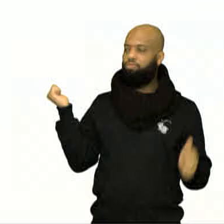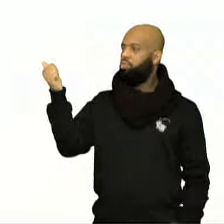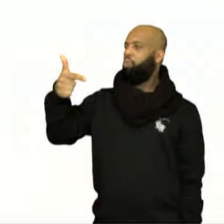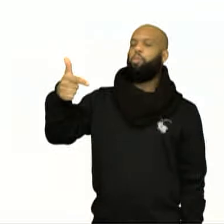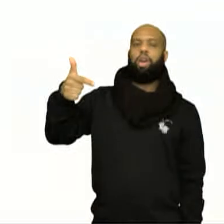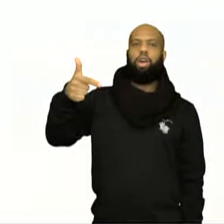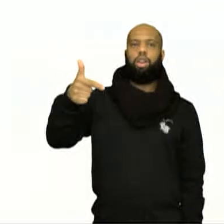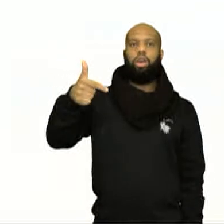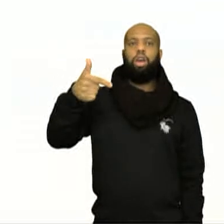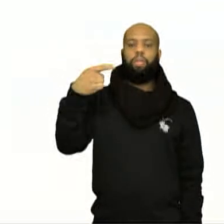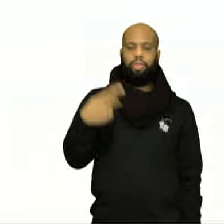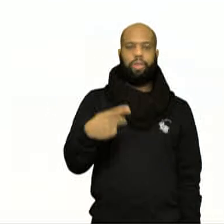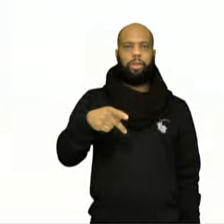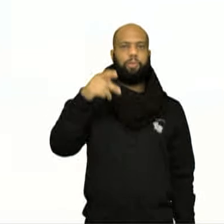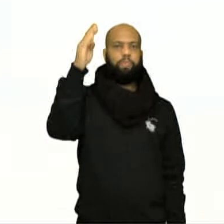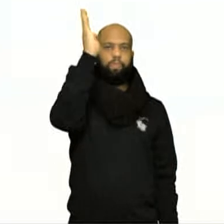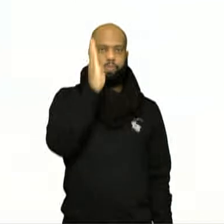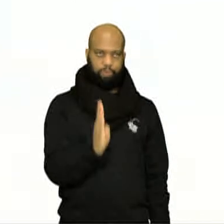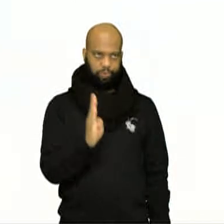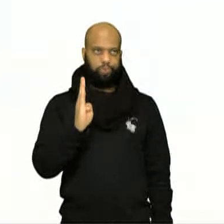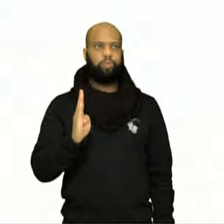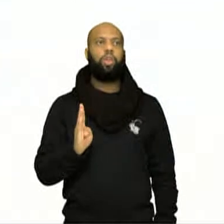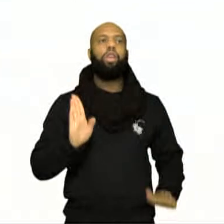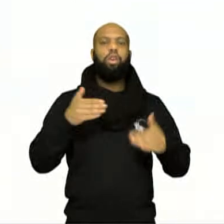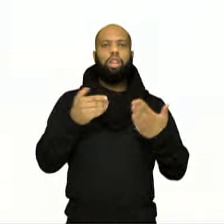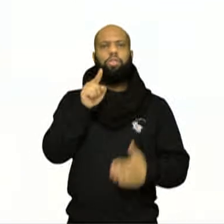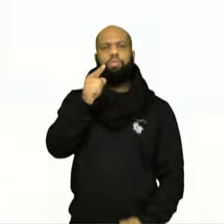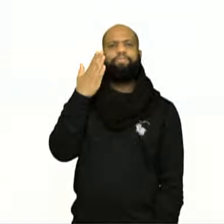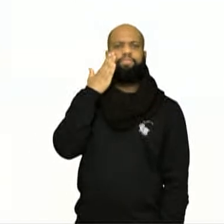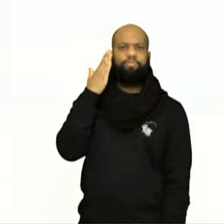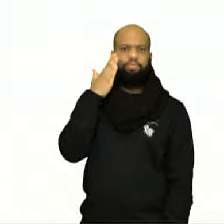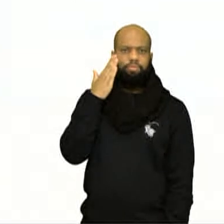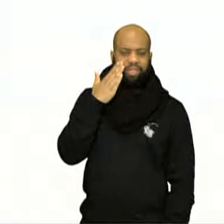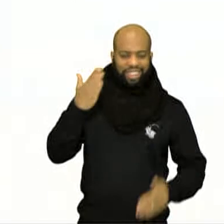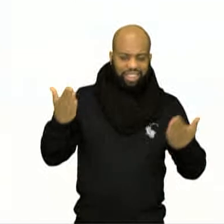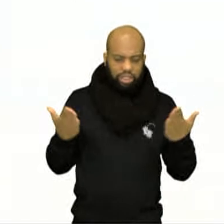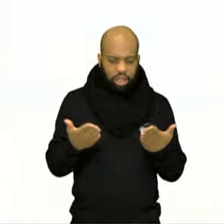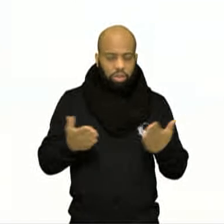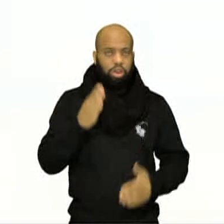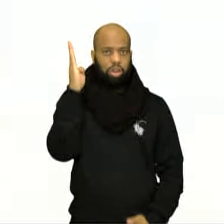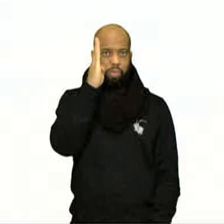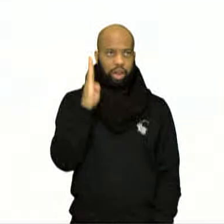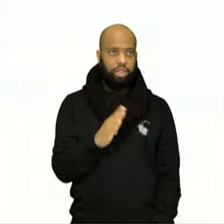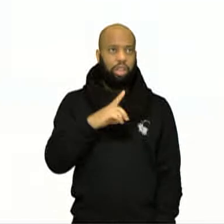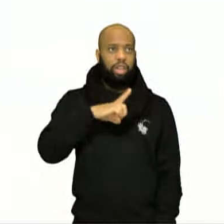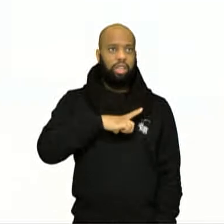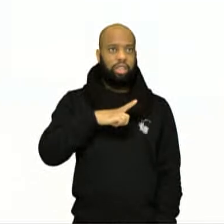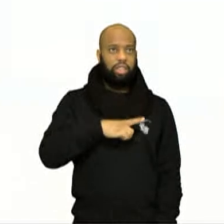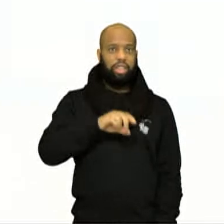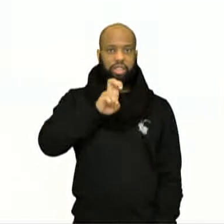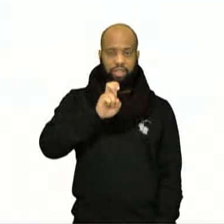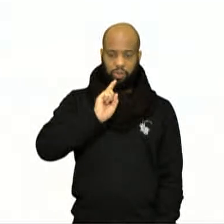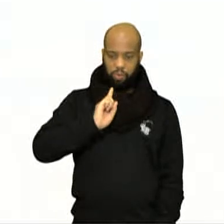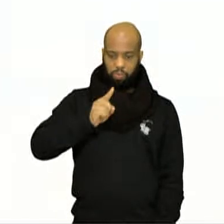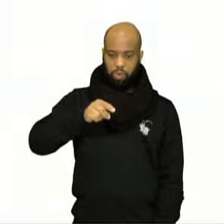da nossa federação. Você sabia? Atualmente o Brasil tem